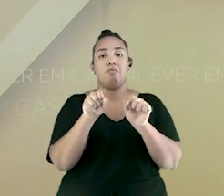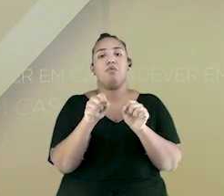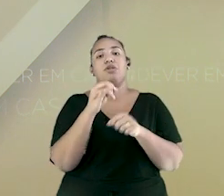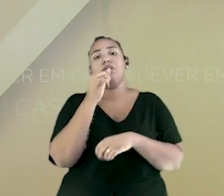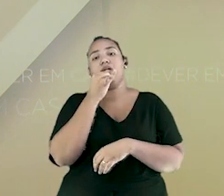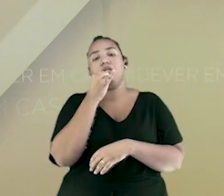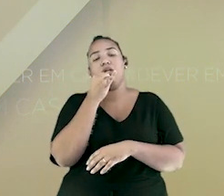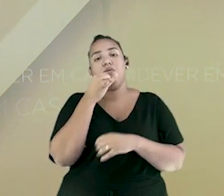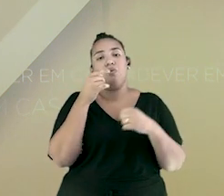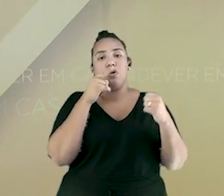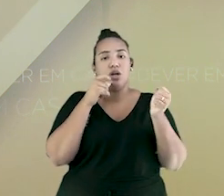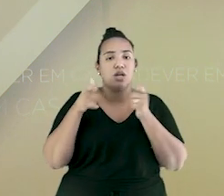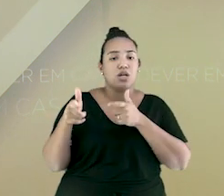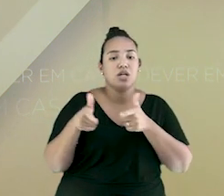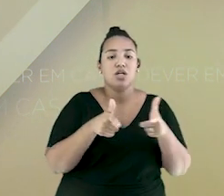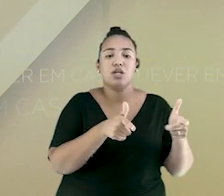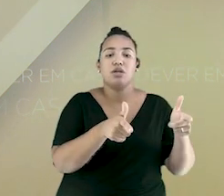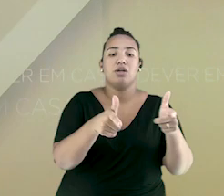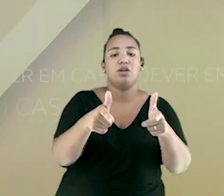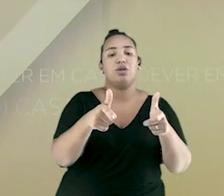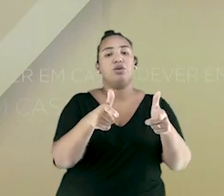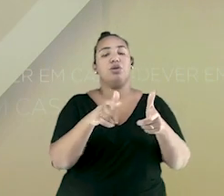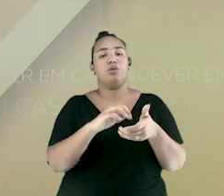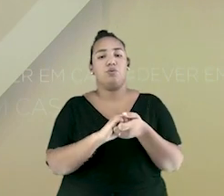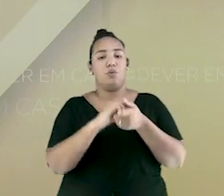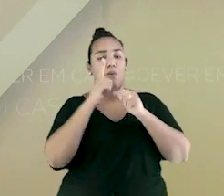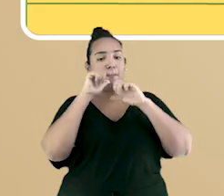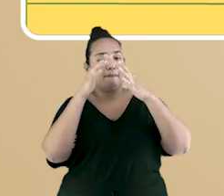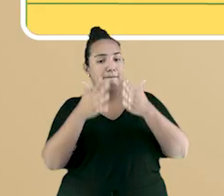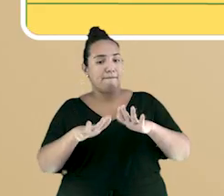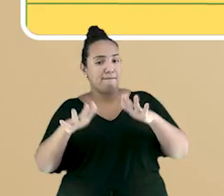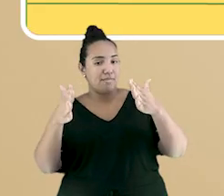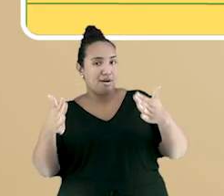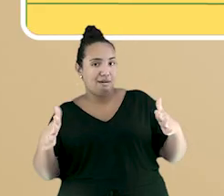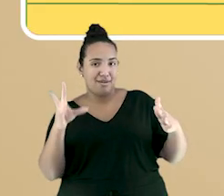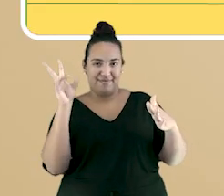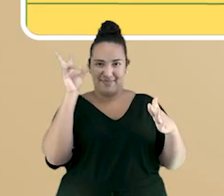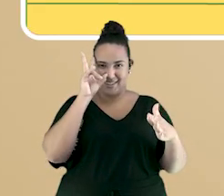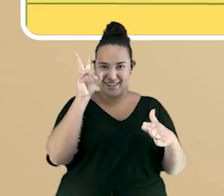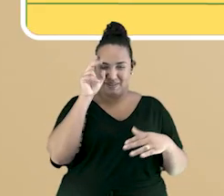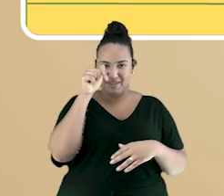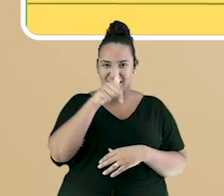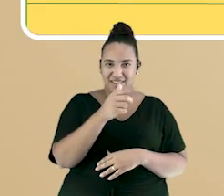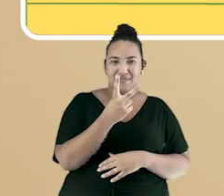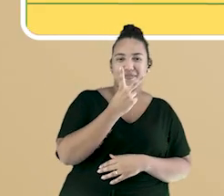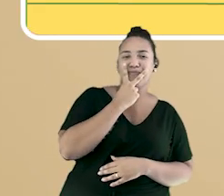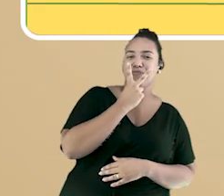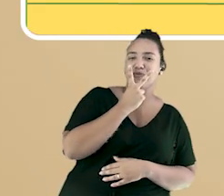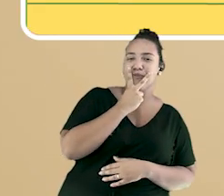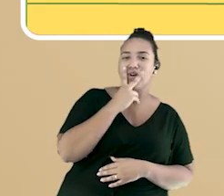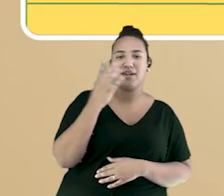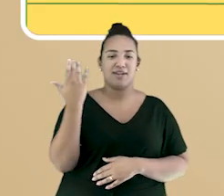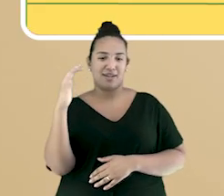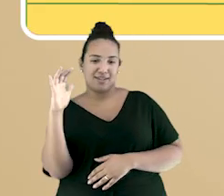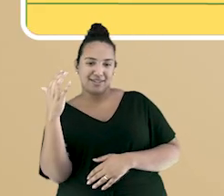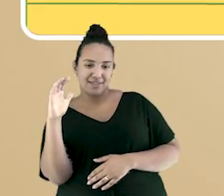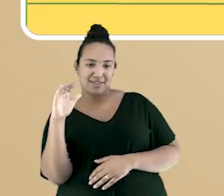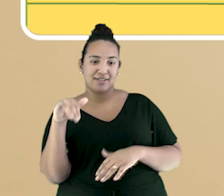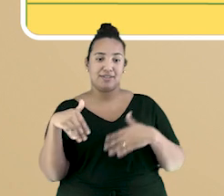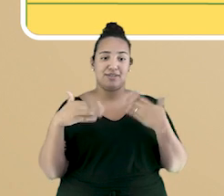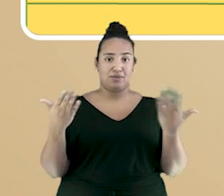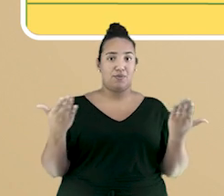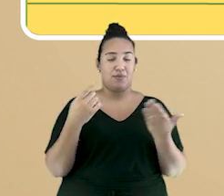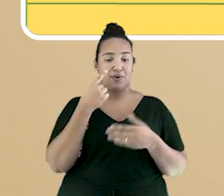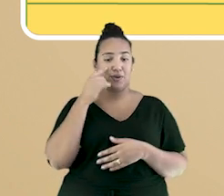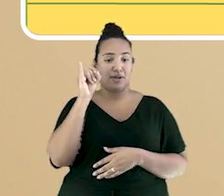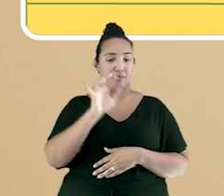ser rios, córregos, marés e montanhas. Lembram do caso de Cariacica e Vitória? Veja a